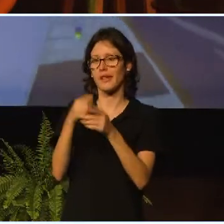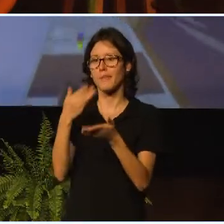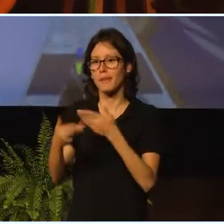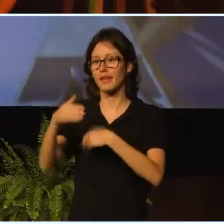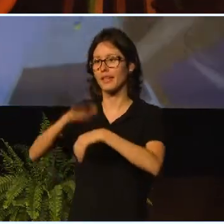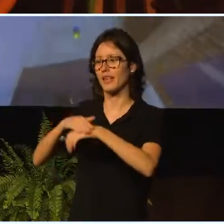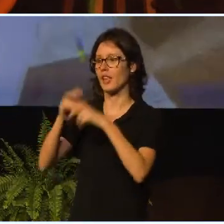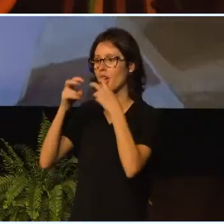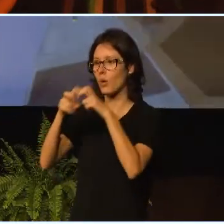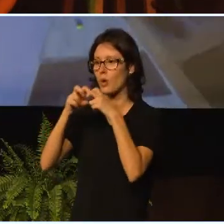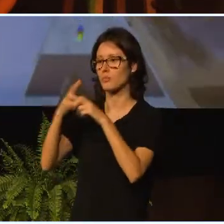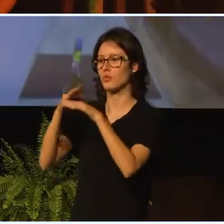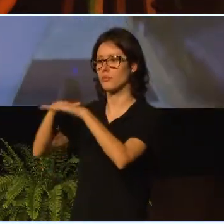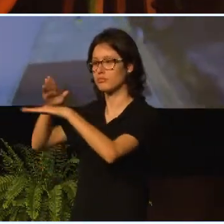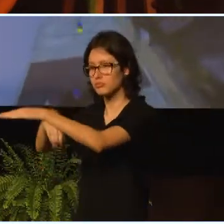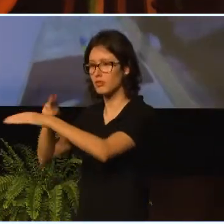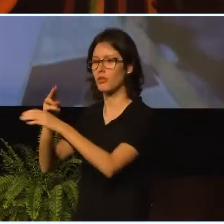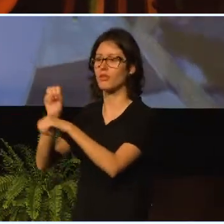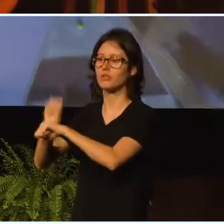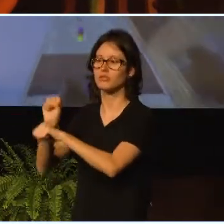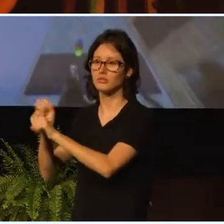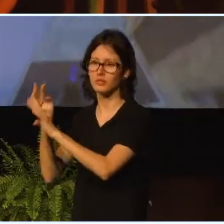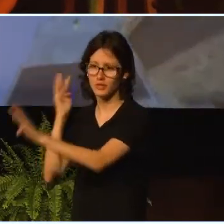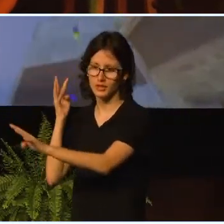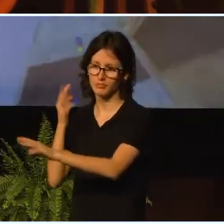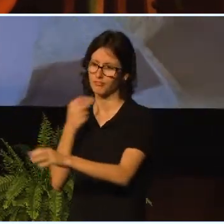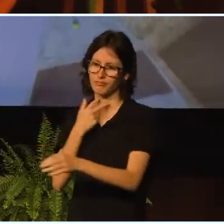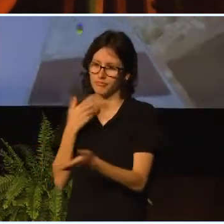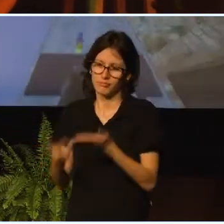trânsito, no ônibus e na fila. Não dá mais para fazer isso.